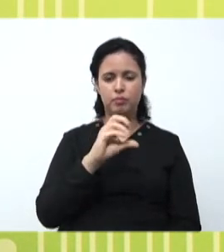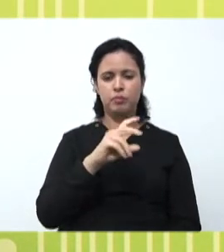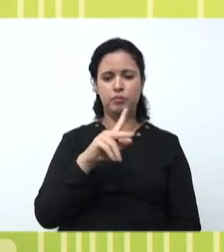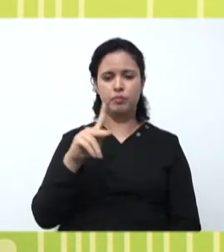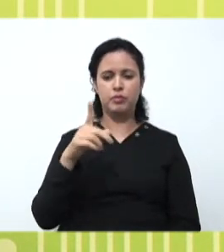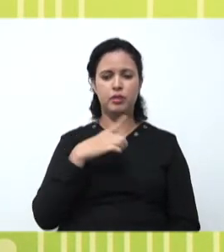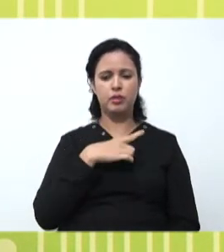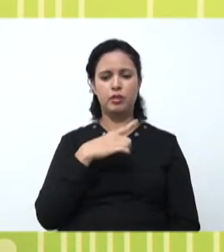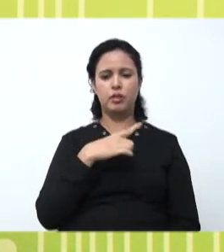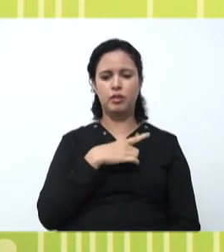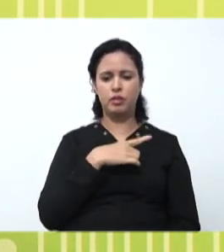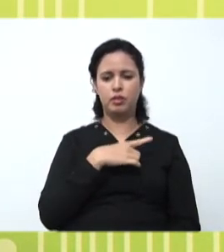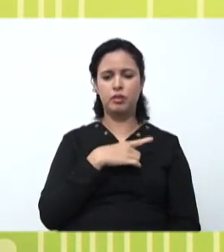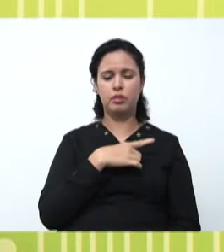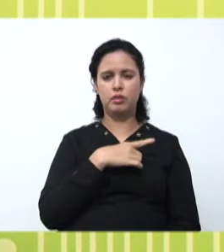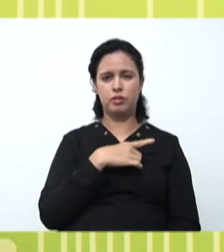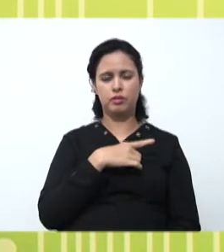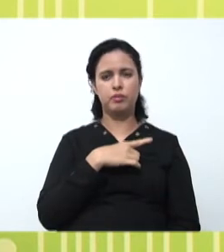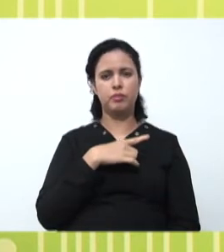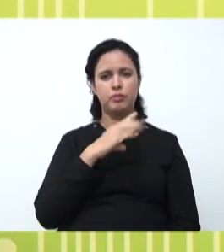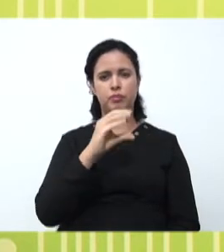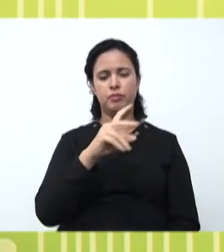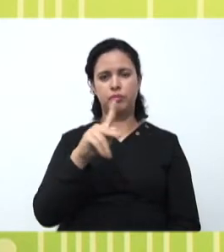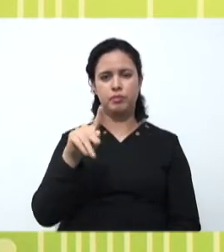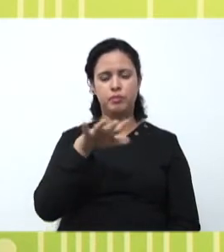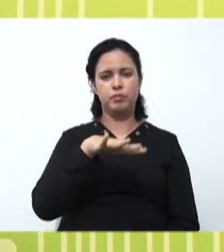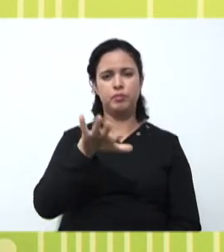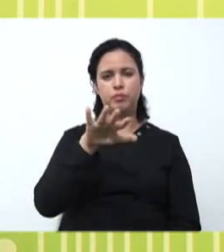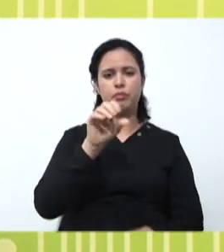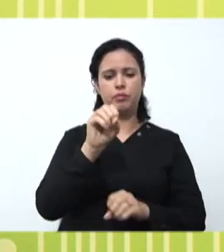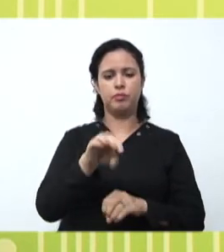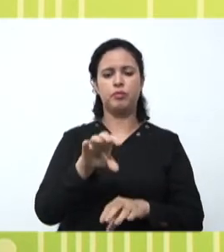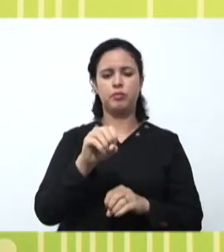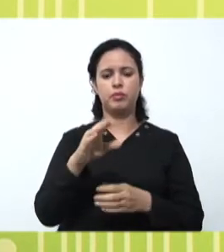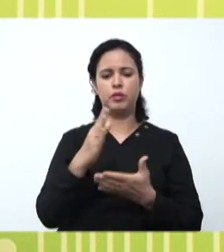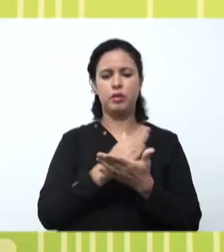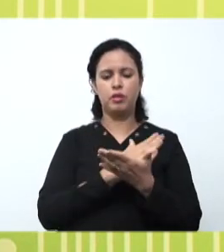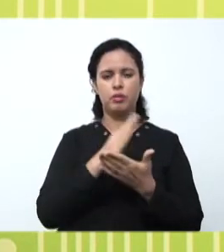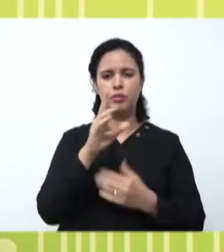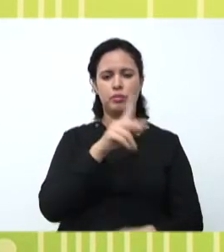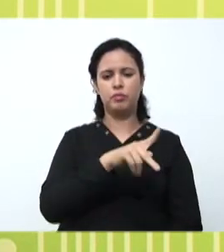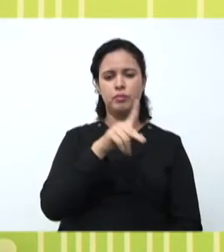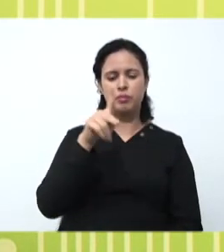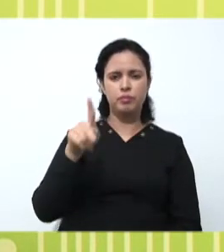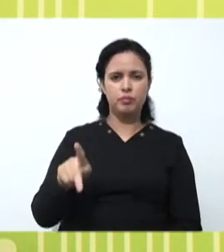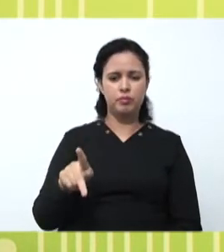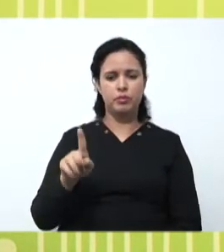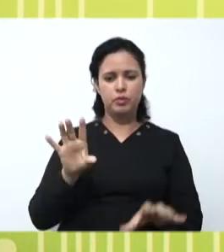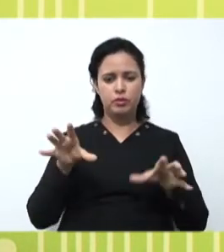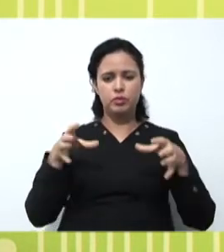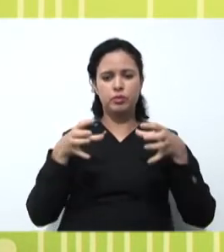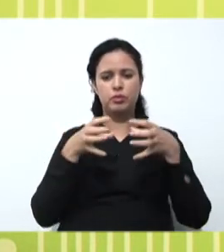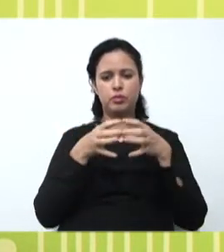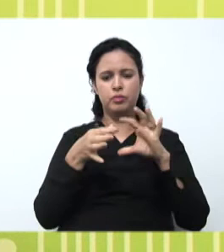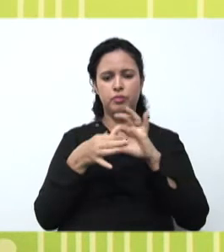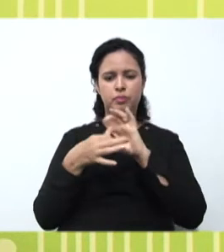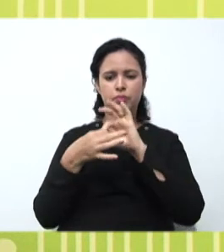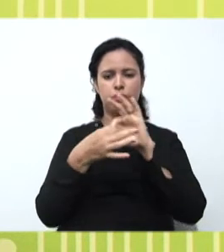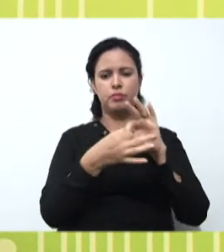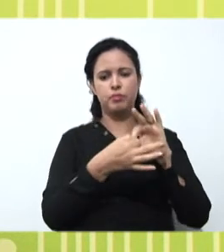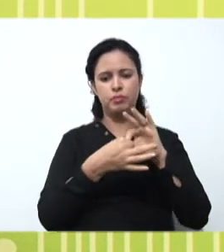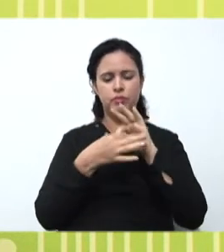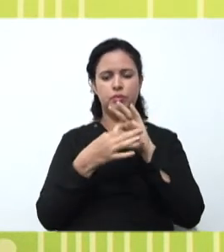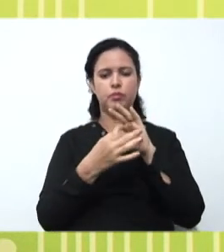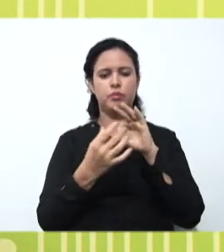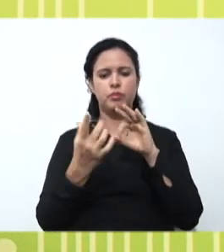a cooperativa no cunho educacional, quando alguns professores ou educadores se juntam, se unem e